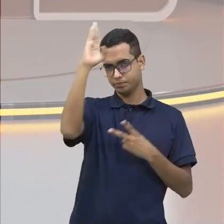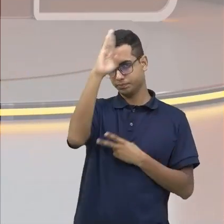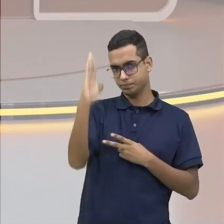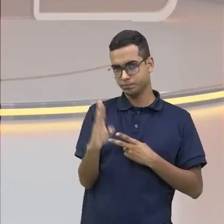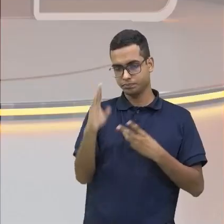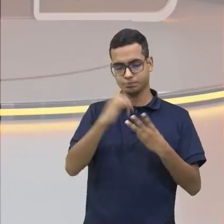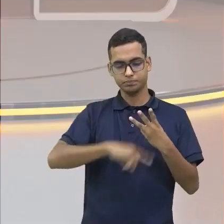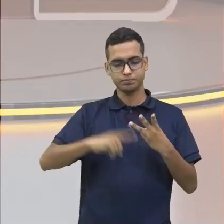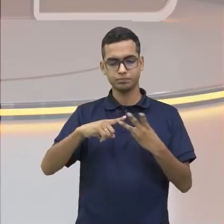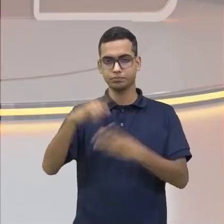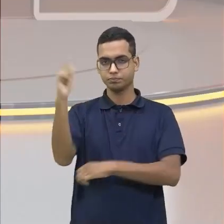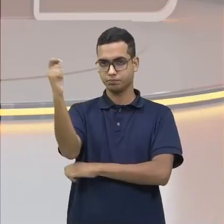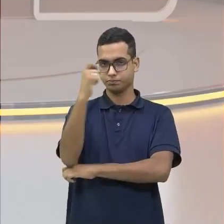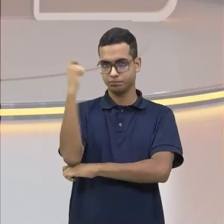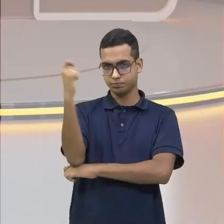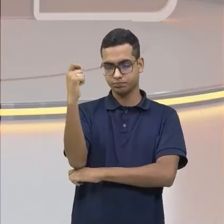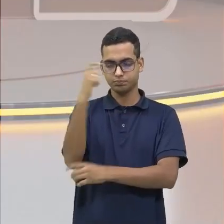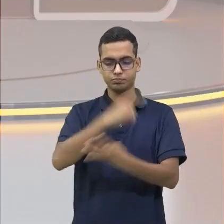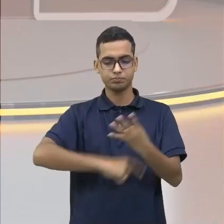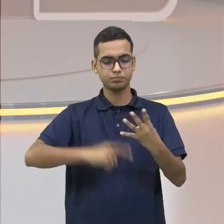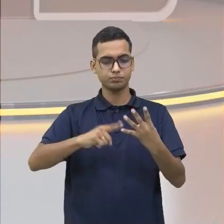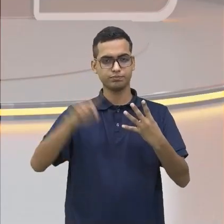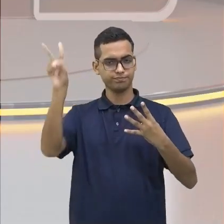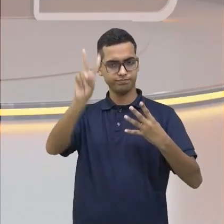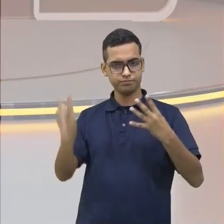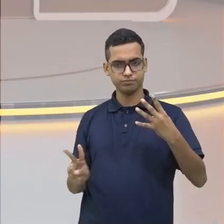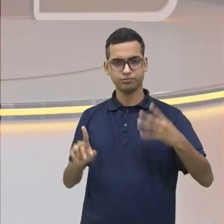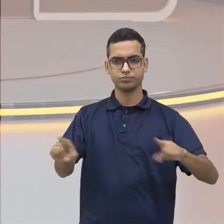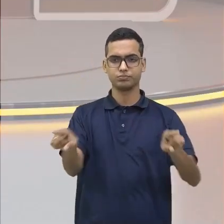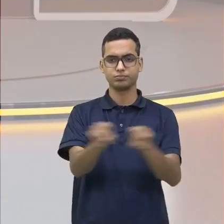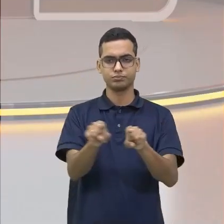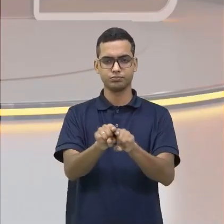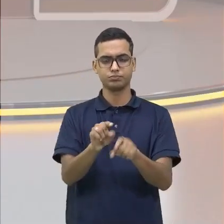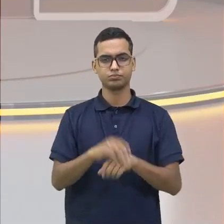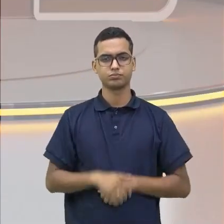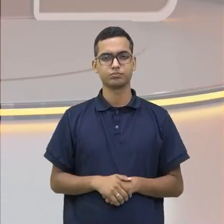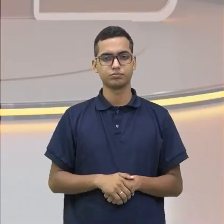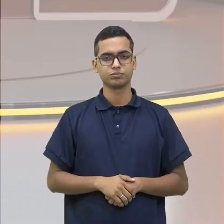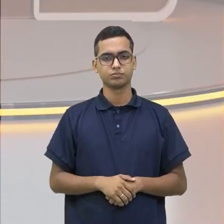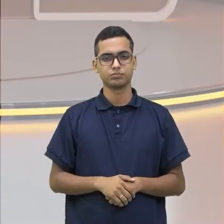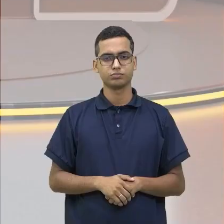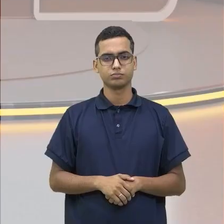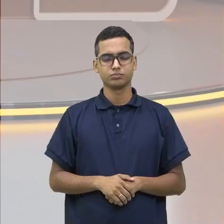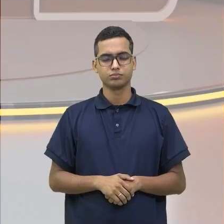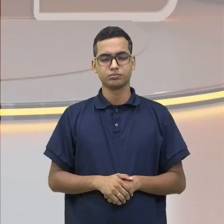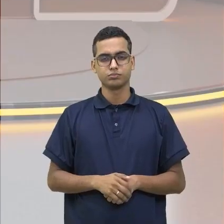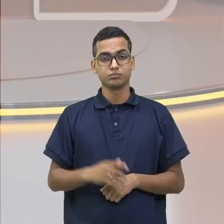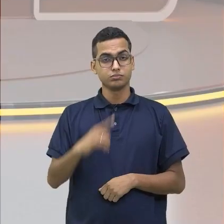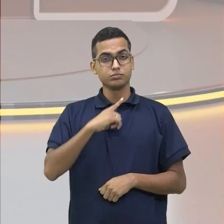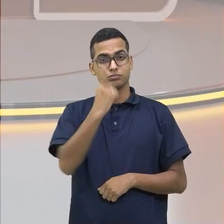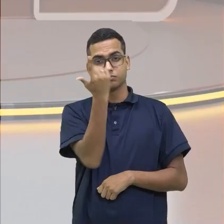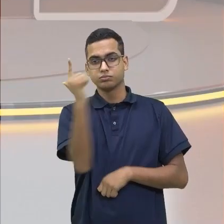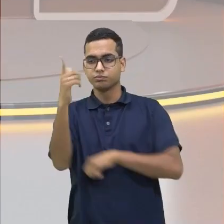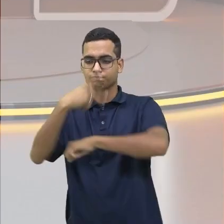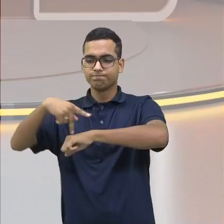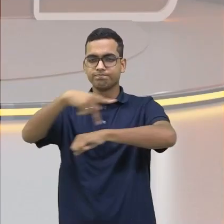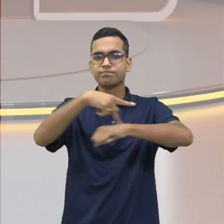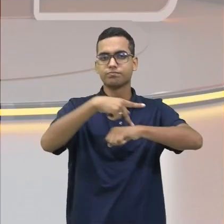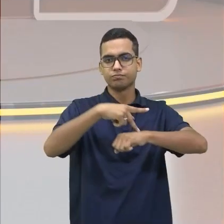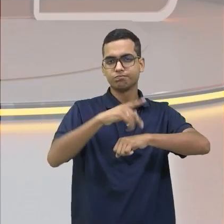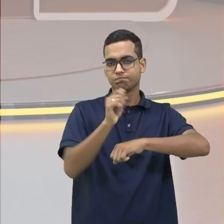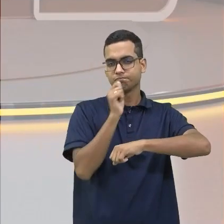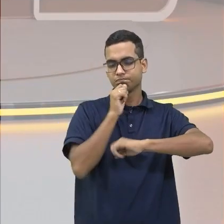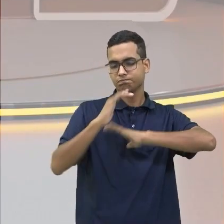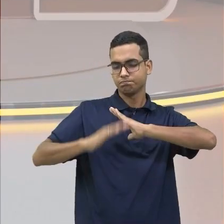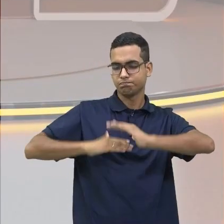como a Venezuela, tá? Assim como outros países que ainda está ocorrendo este desenvolvimento, ok? Mas a gente vai